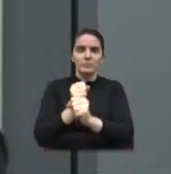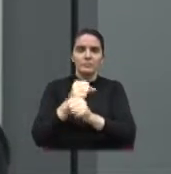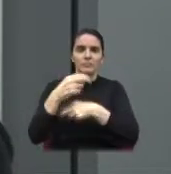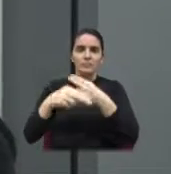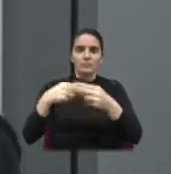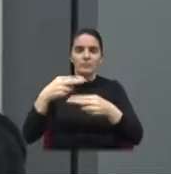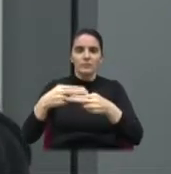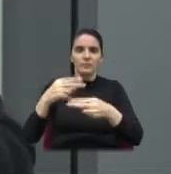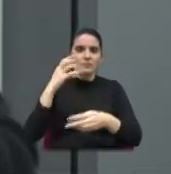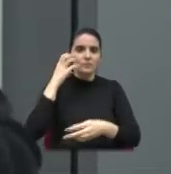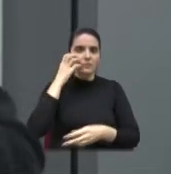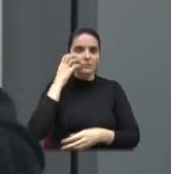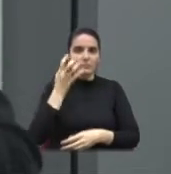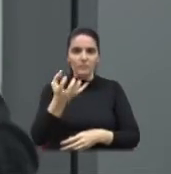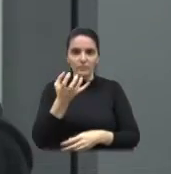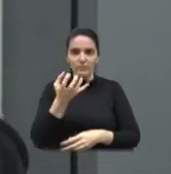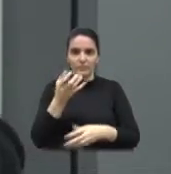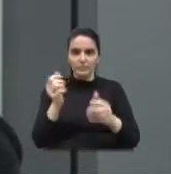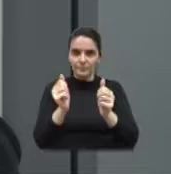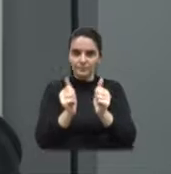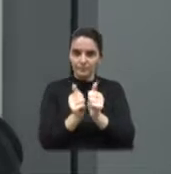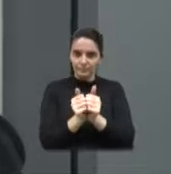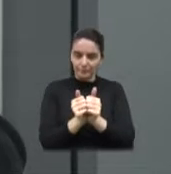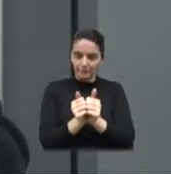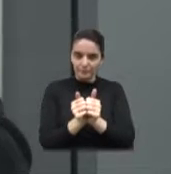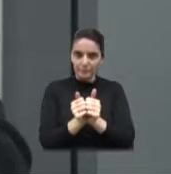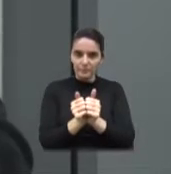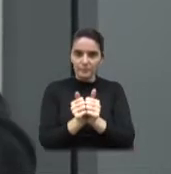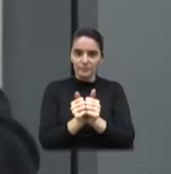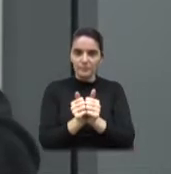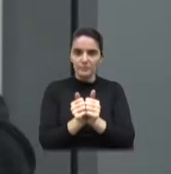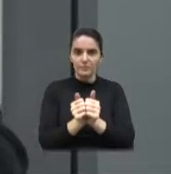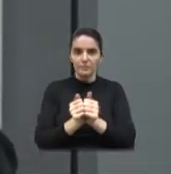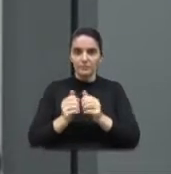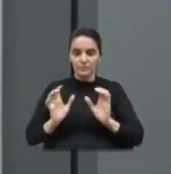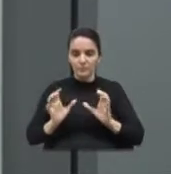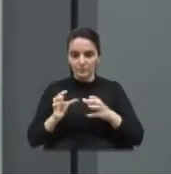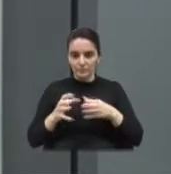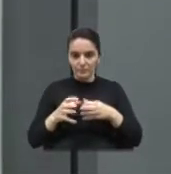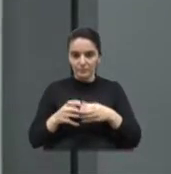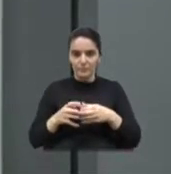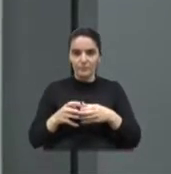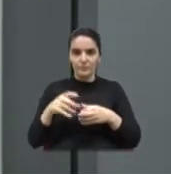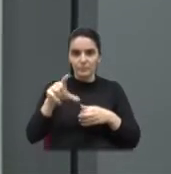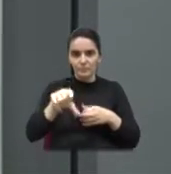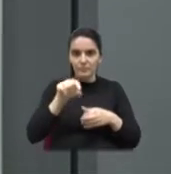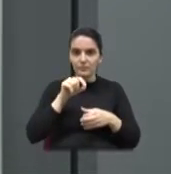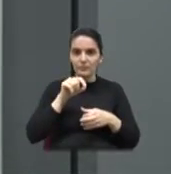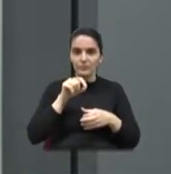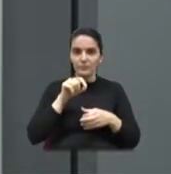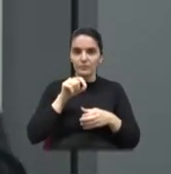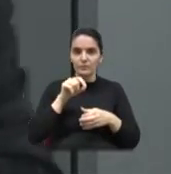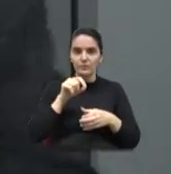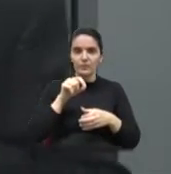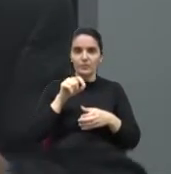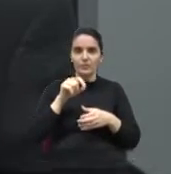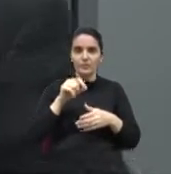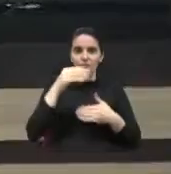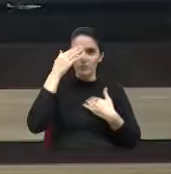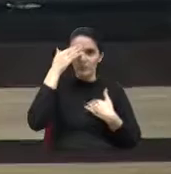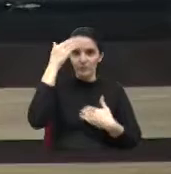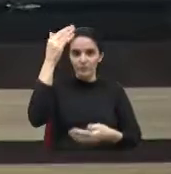de estar incluso nesse também seleto grupo. Conte comigo. Obrigado, senhor